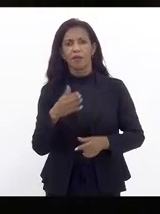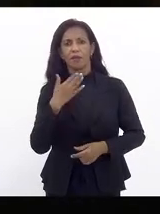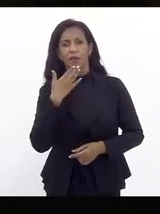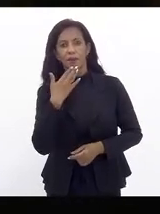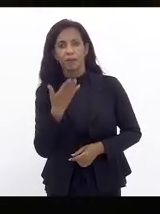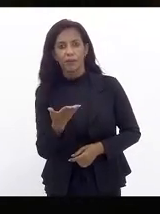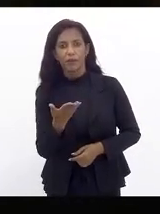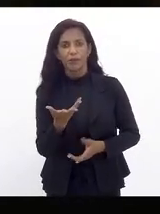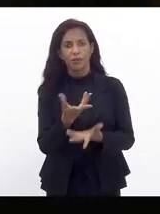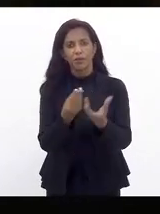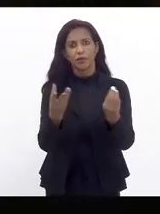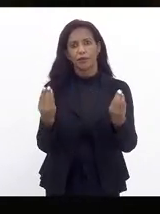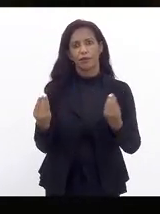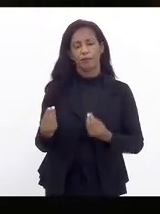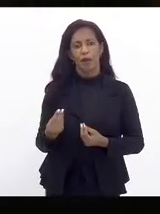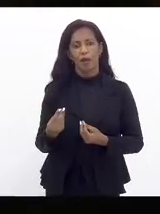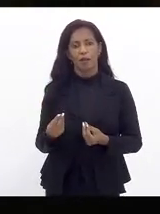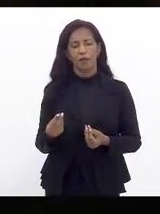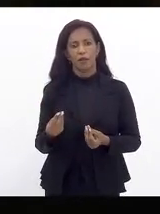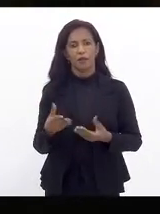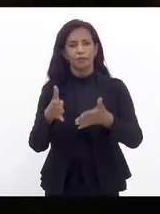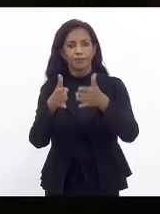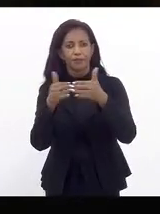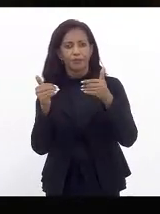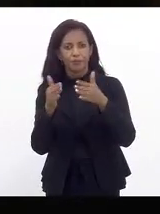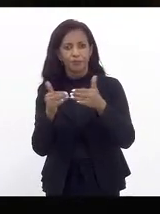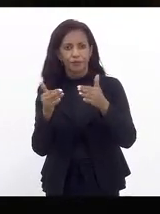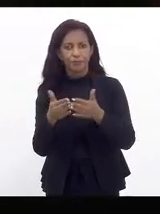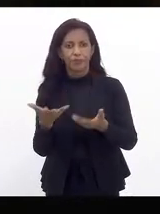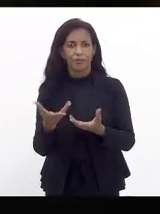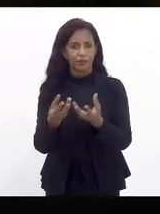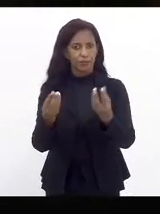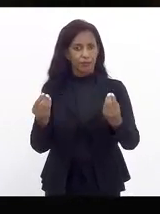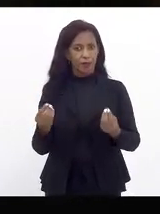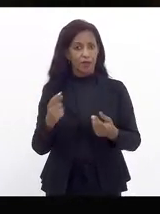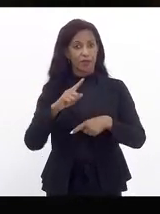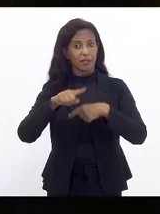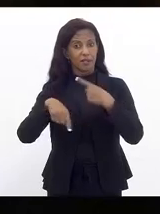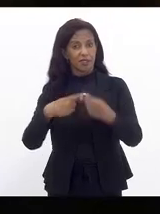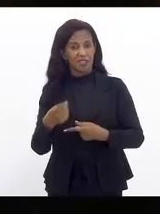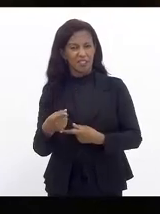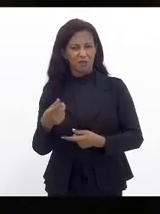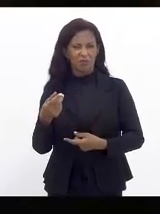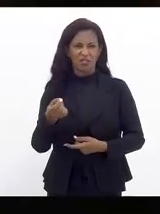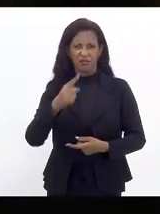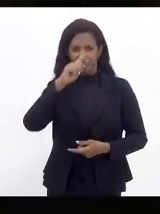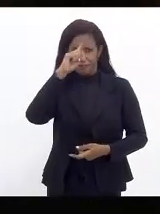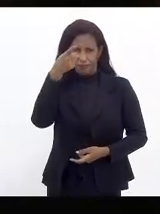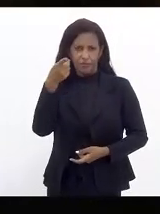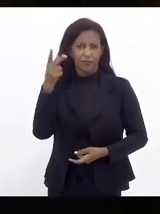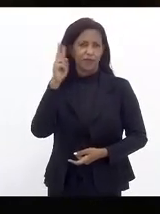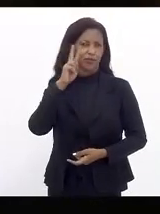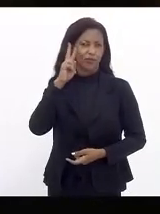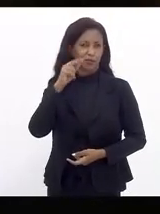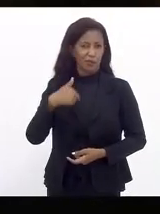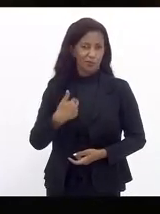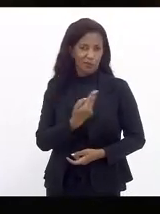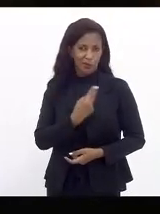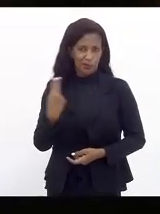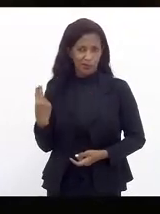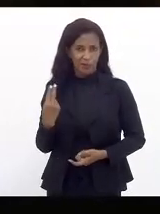Pedintes demais, favores demais, e depois querem criar histórias fakes com o meu